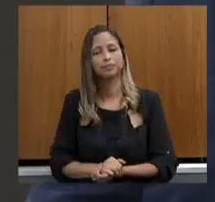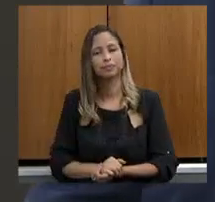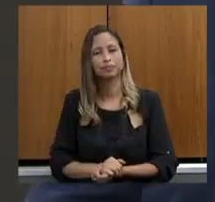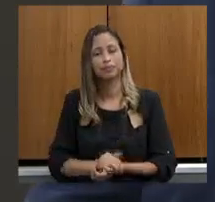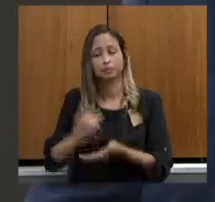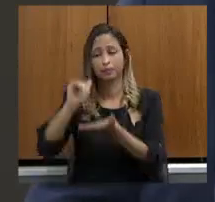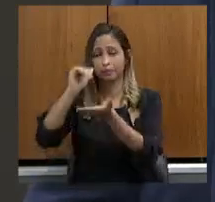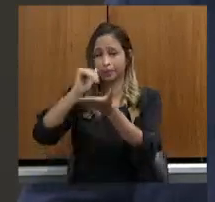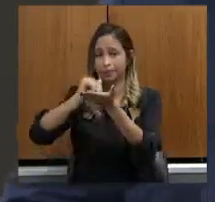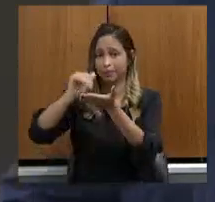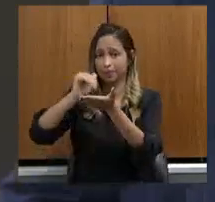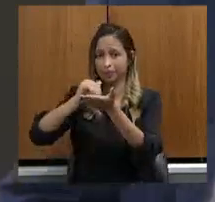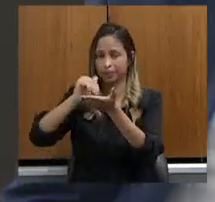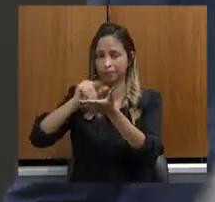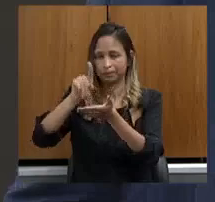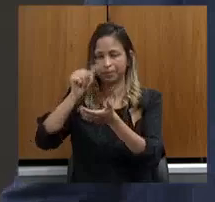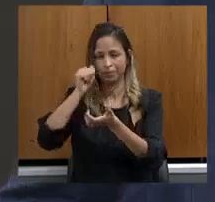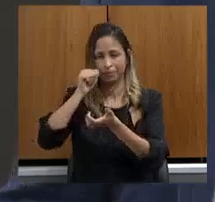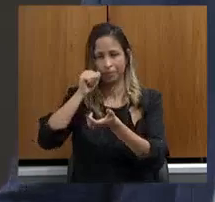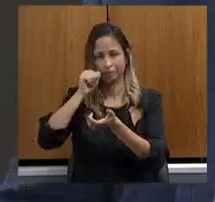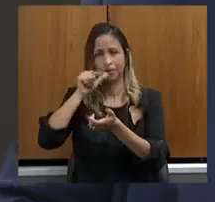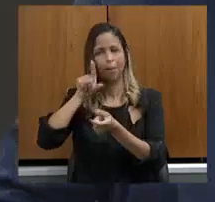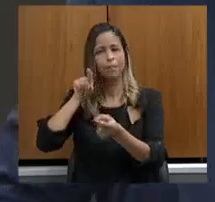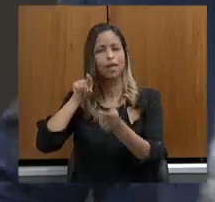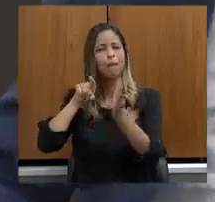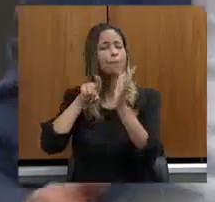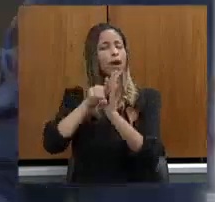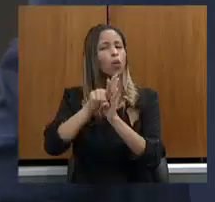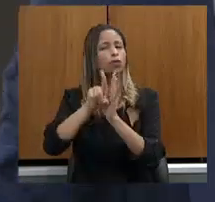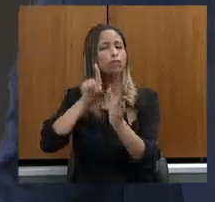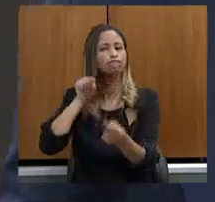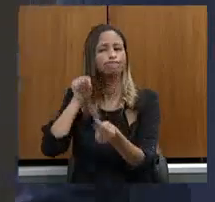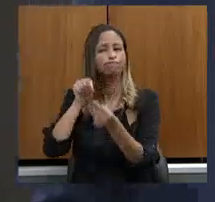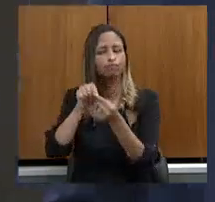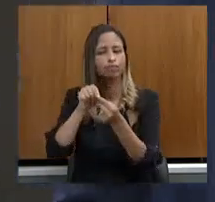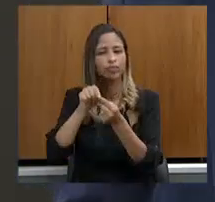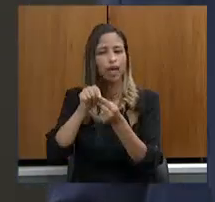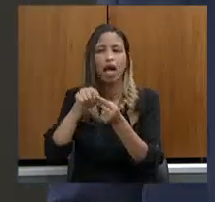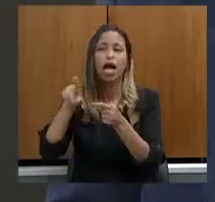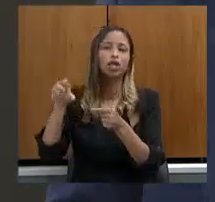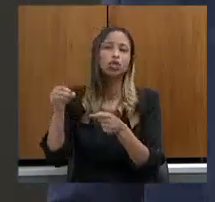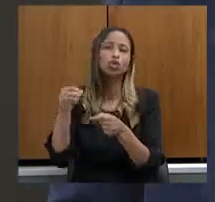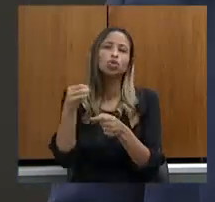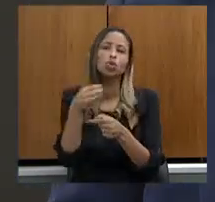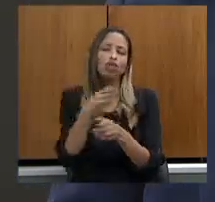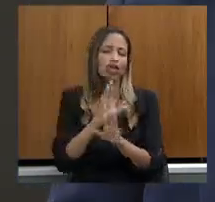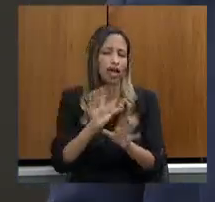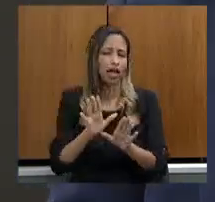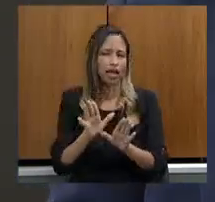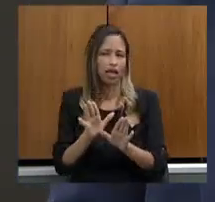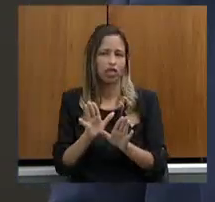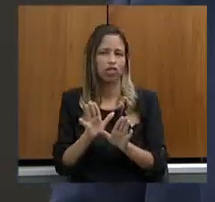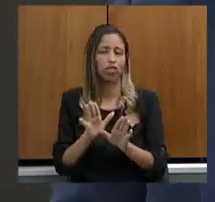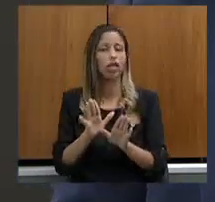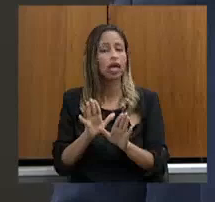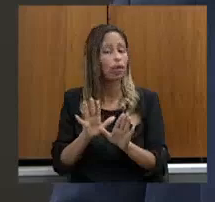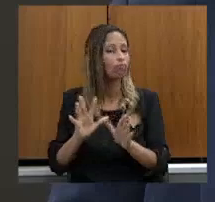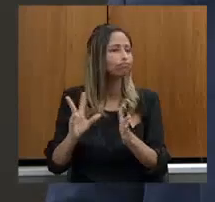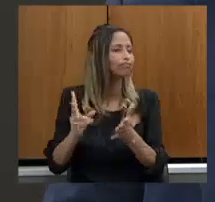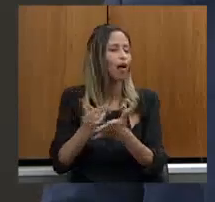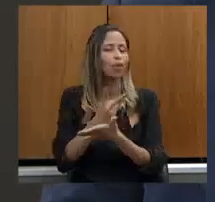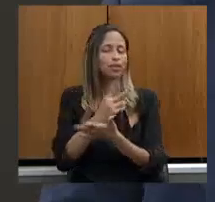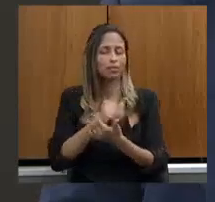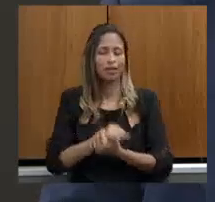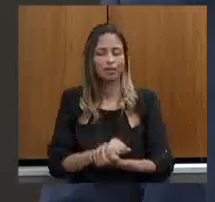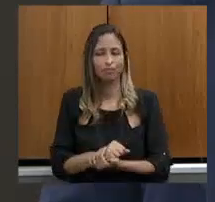secretária a minha pergunta é muito muito objetiva eu nunca trago novidades na Assembleia fiscaliza eu sou muito imprevisível né